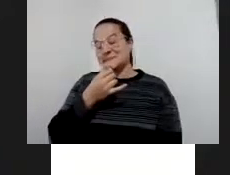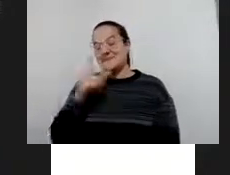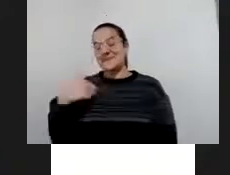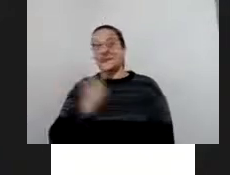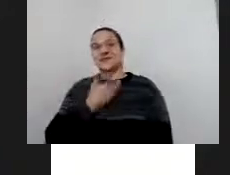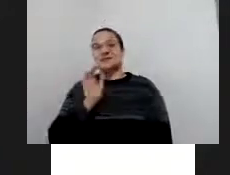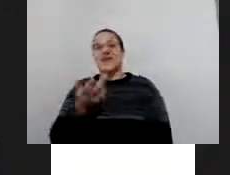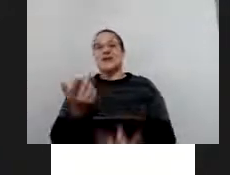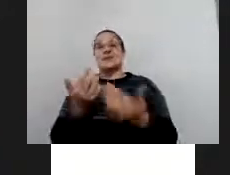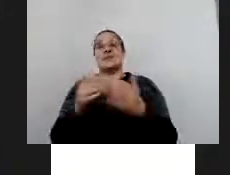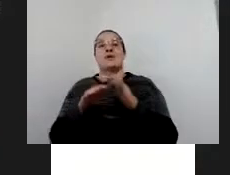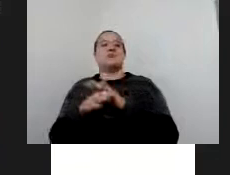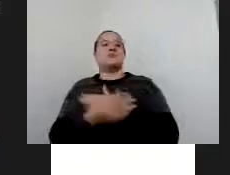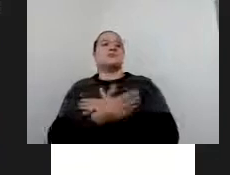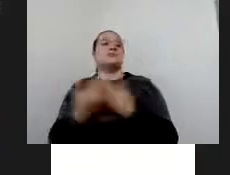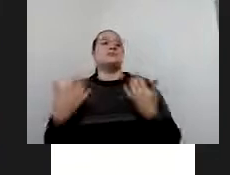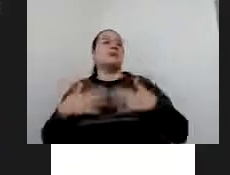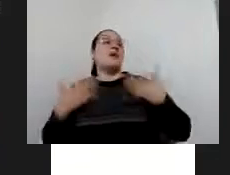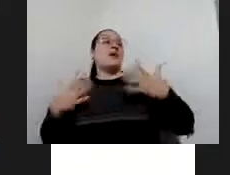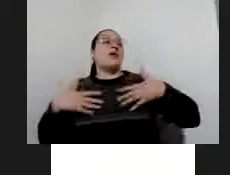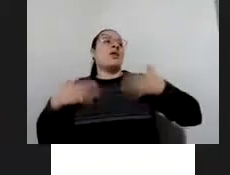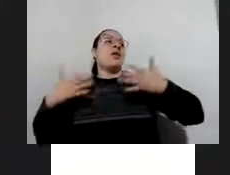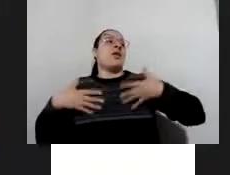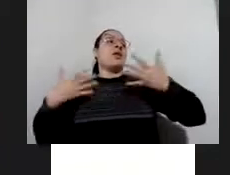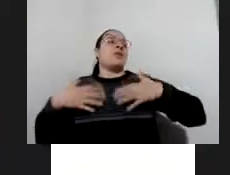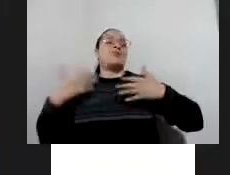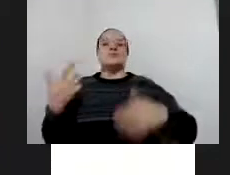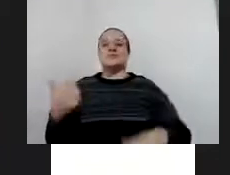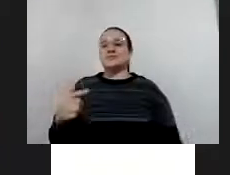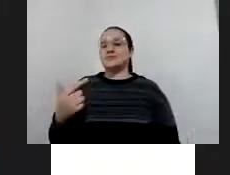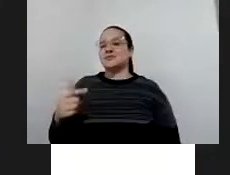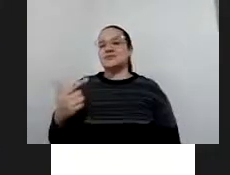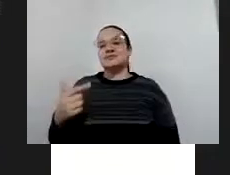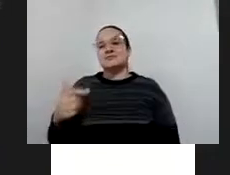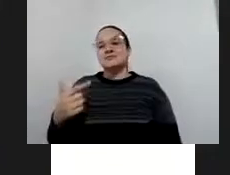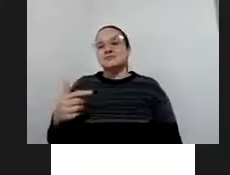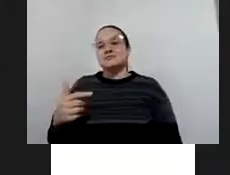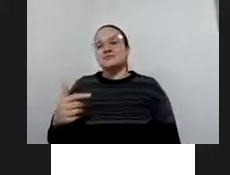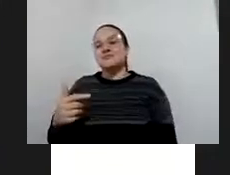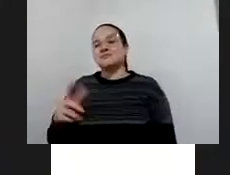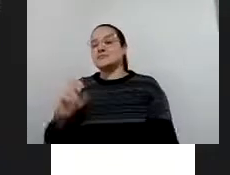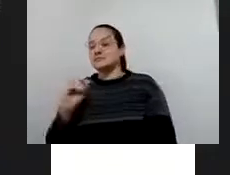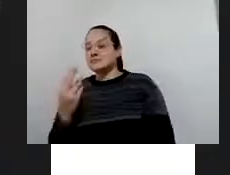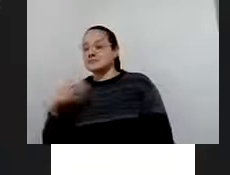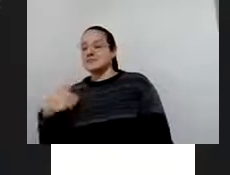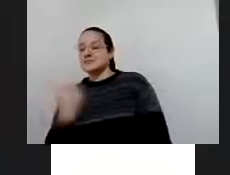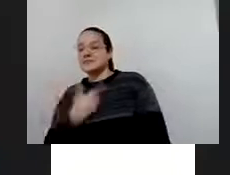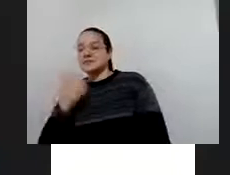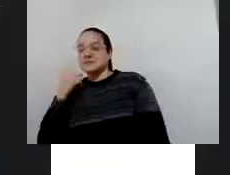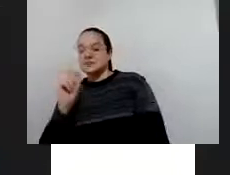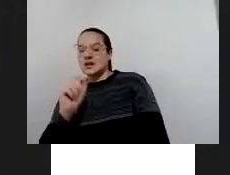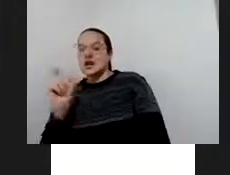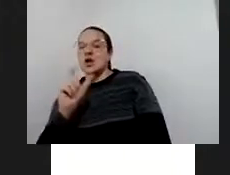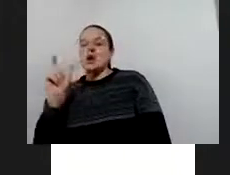se a gente não tivesse mais ânimo para fazer as coisas acontecerem. Então, ou nós acordamos para enxergar esse todo, e